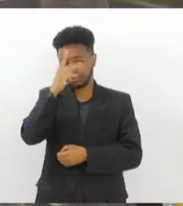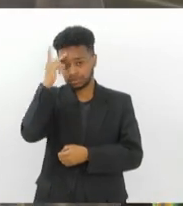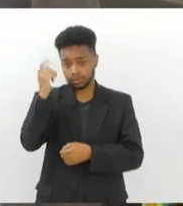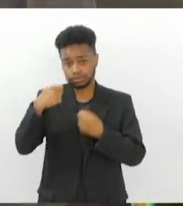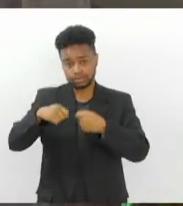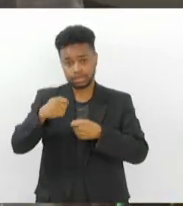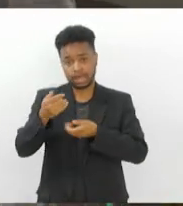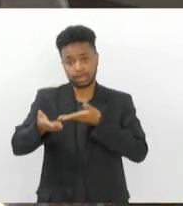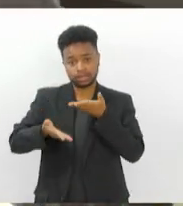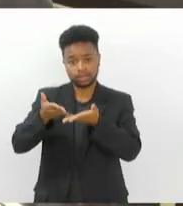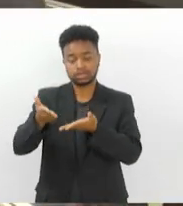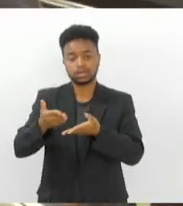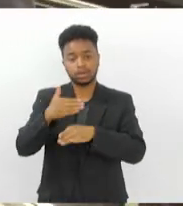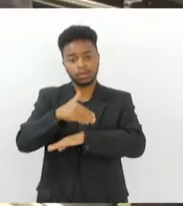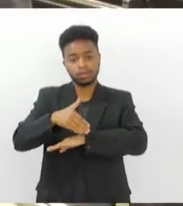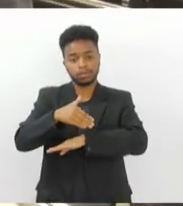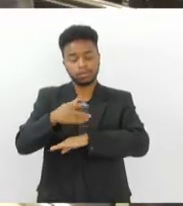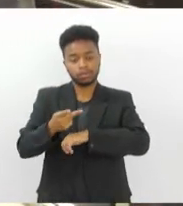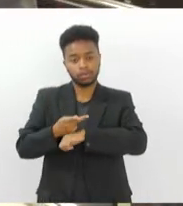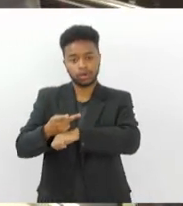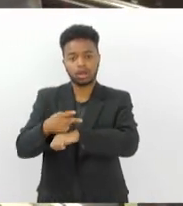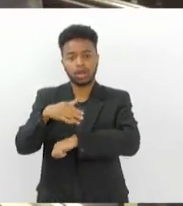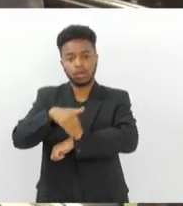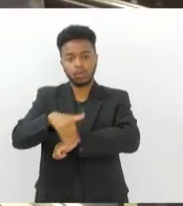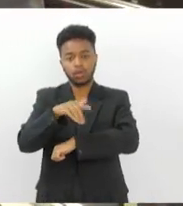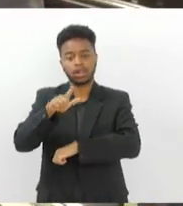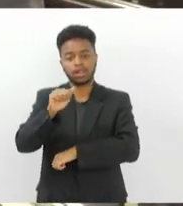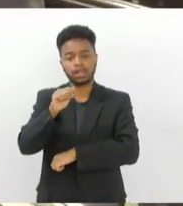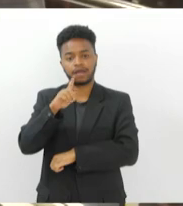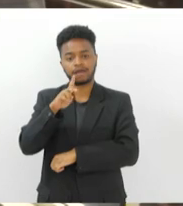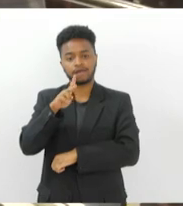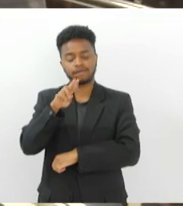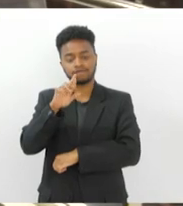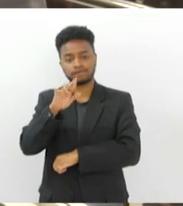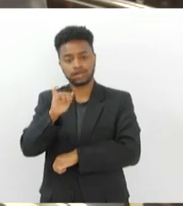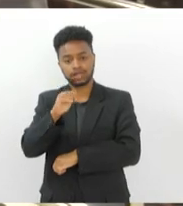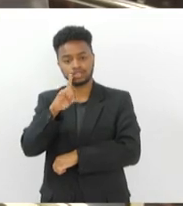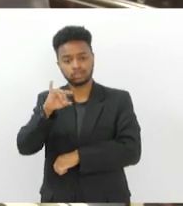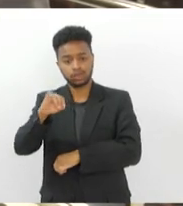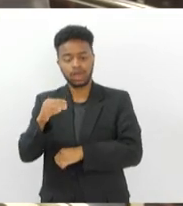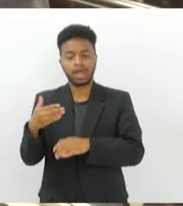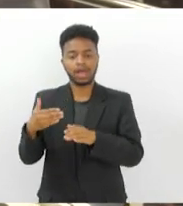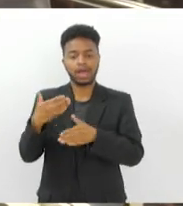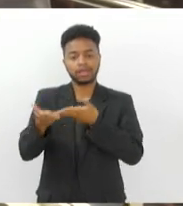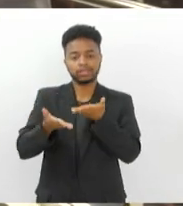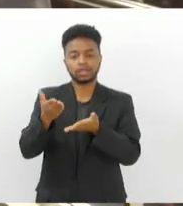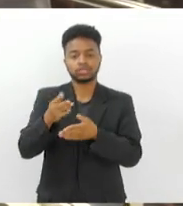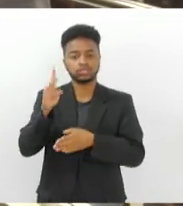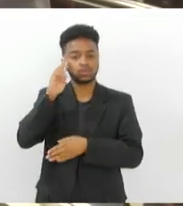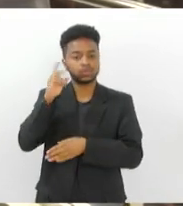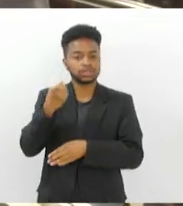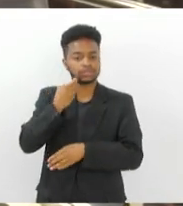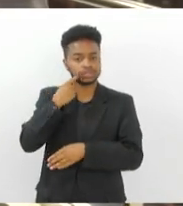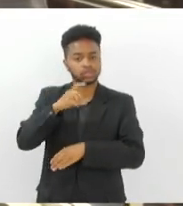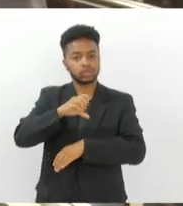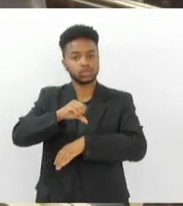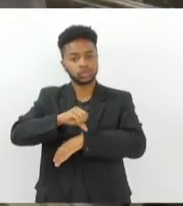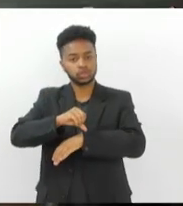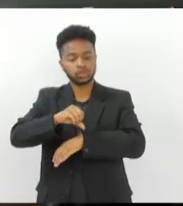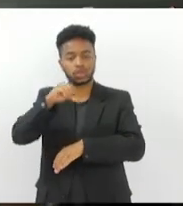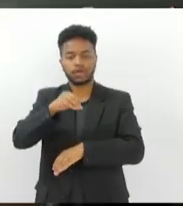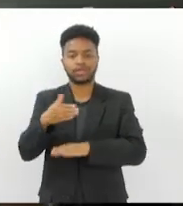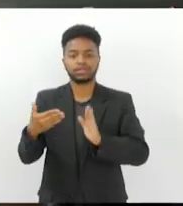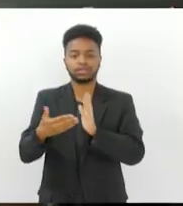a Rua do Lavradio número 42 que atende de segunda a sexta de 9 da manhã às 4 da tarde volto com você no estúdio